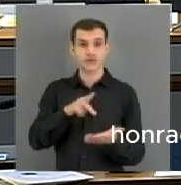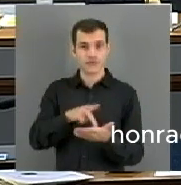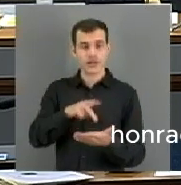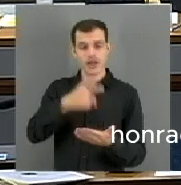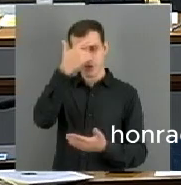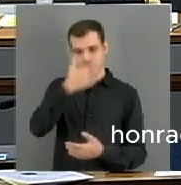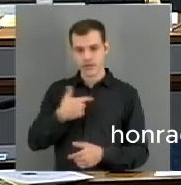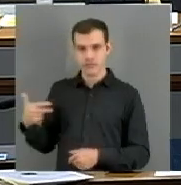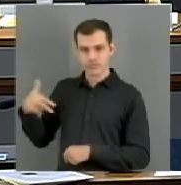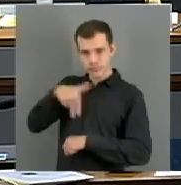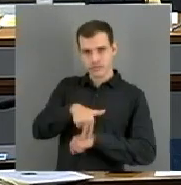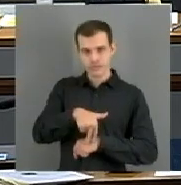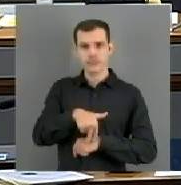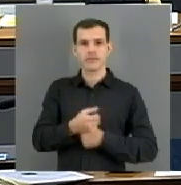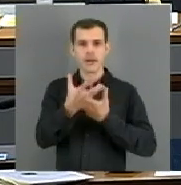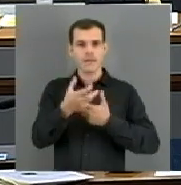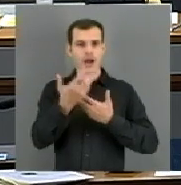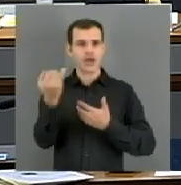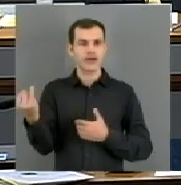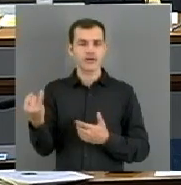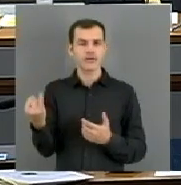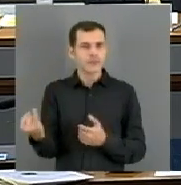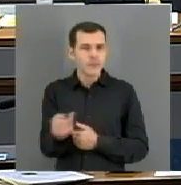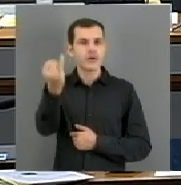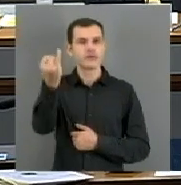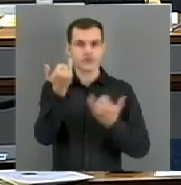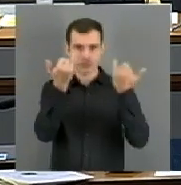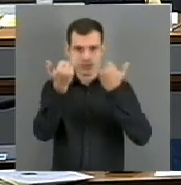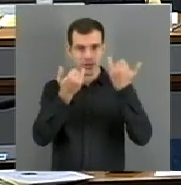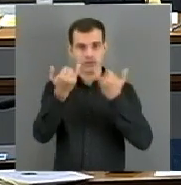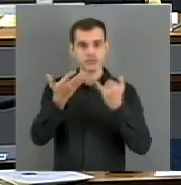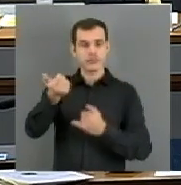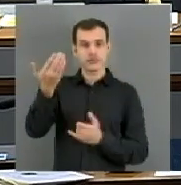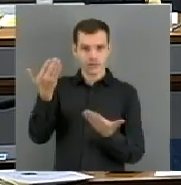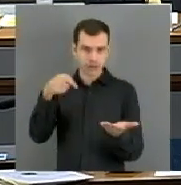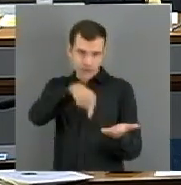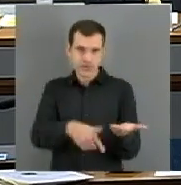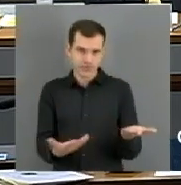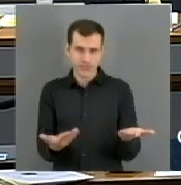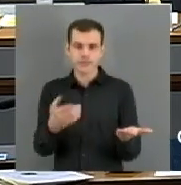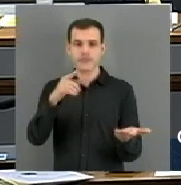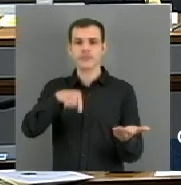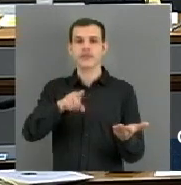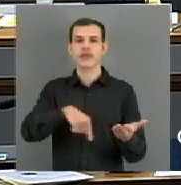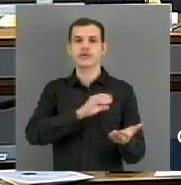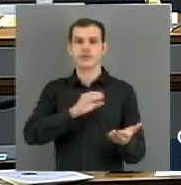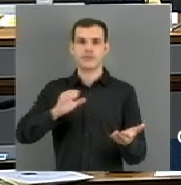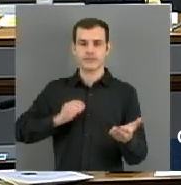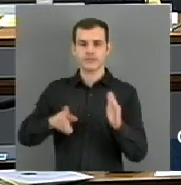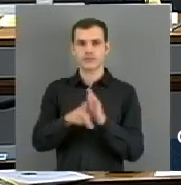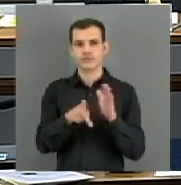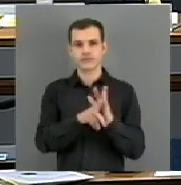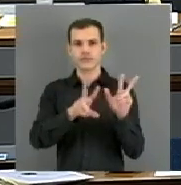poder trazer informações que eu julgo importantes para a CPI da manipulação de resultados, bem como informações que demonstram a